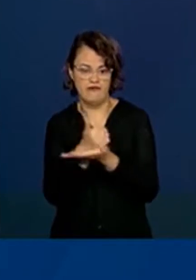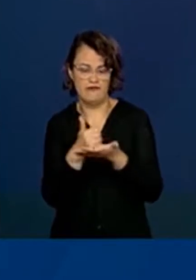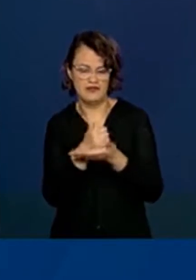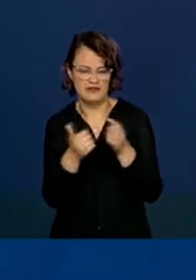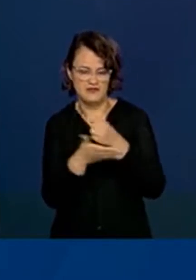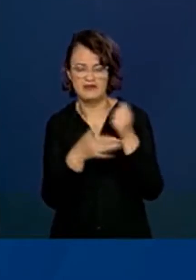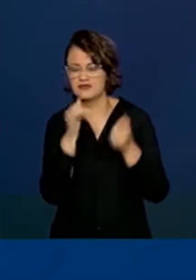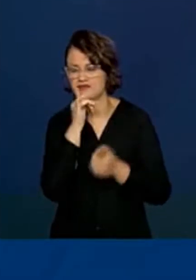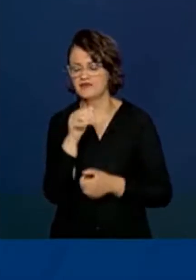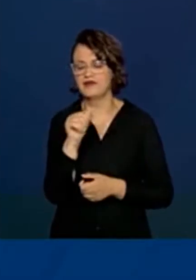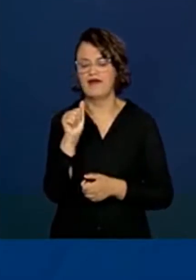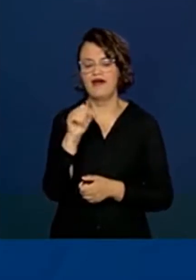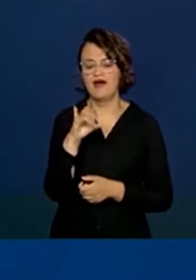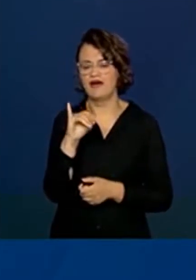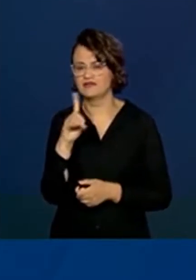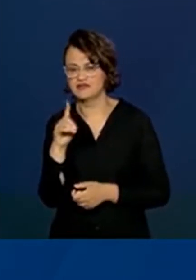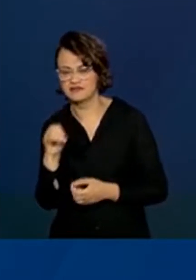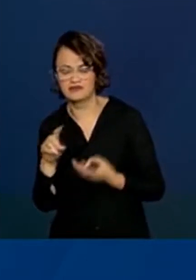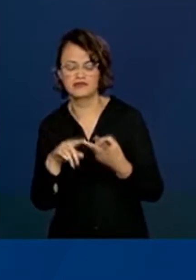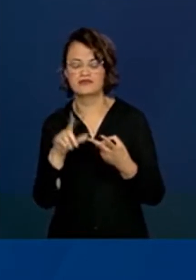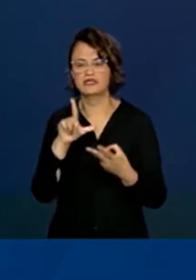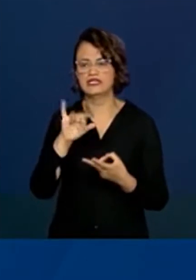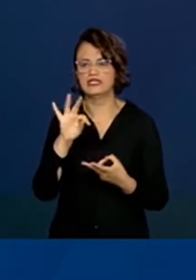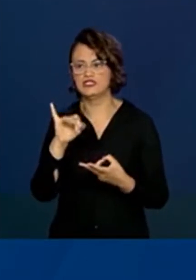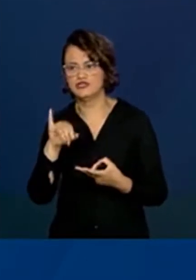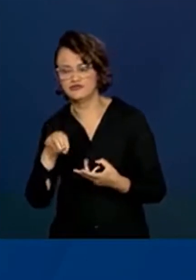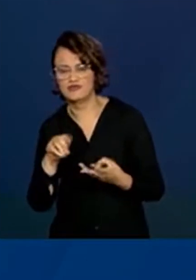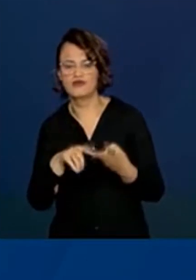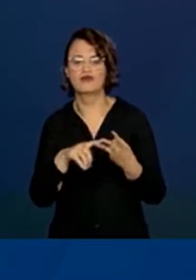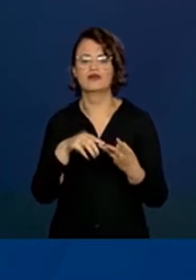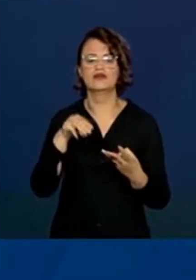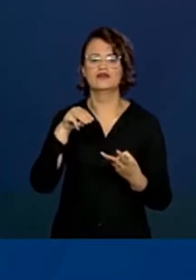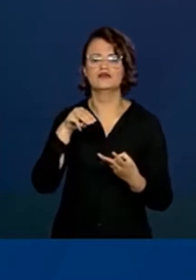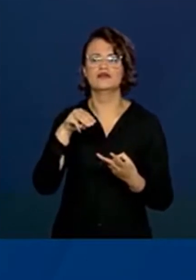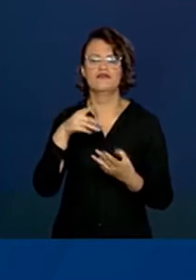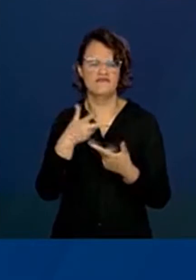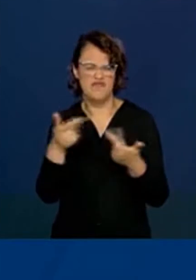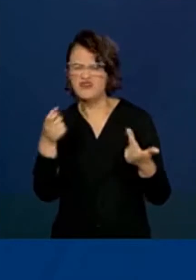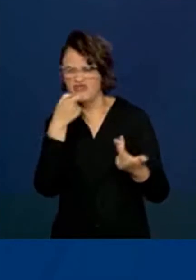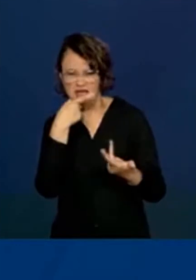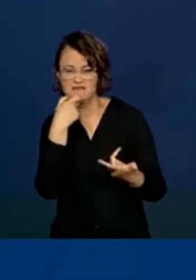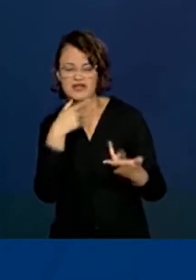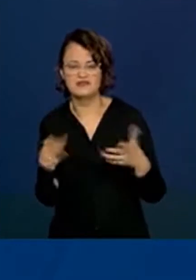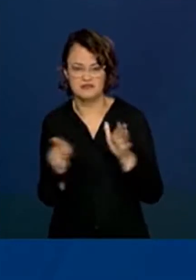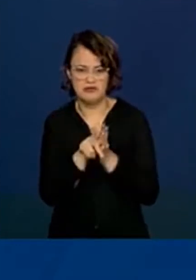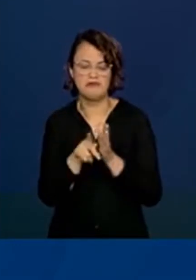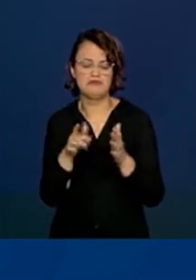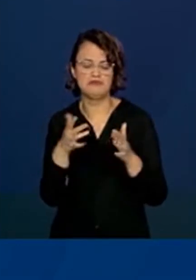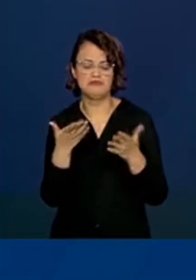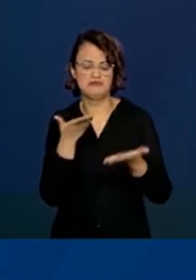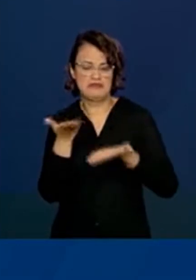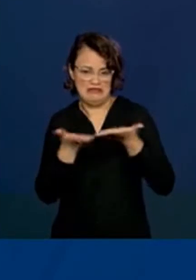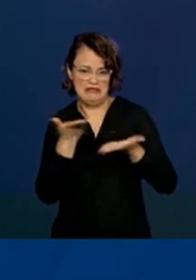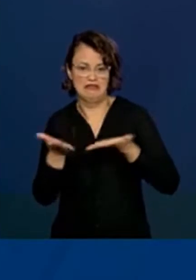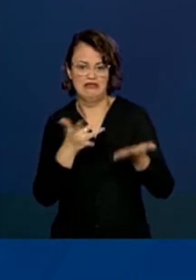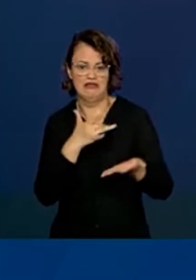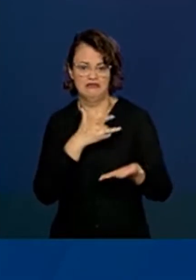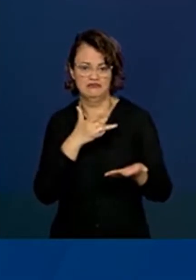ácido valproico, carbamazepina, lítio, clonazepam, triptilina, vários medicamentos